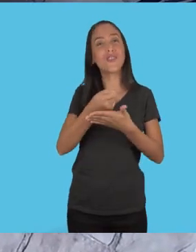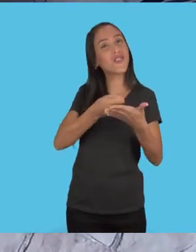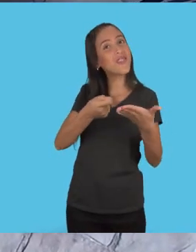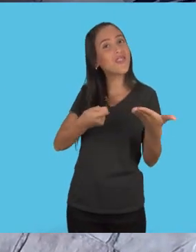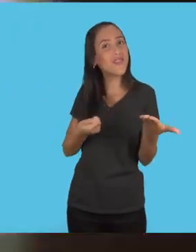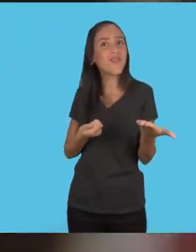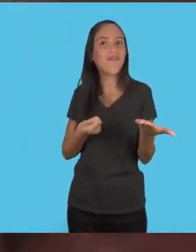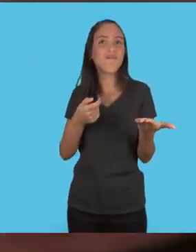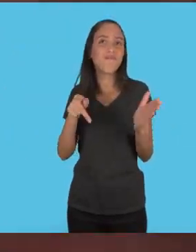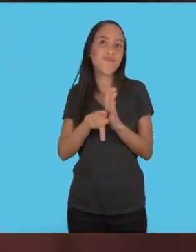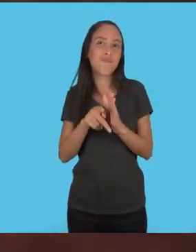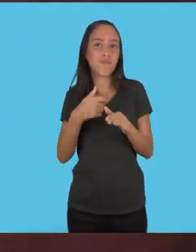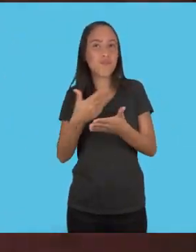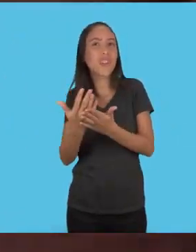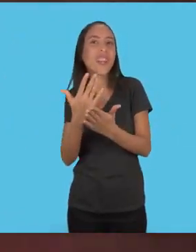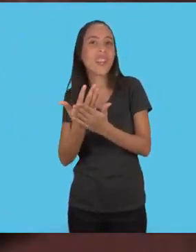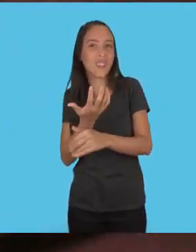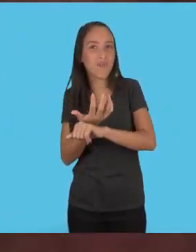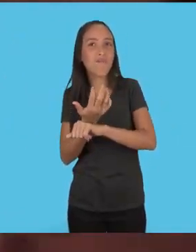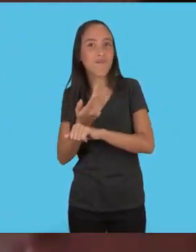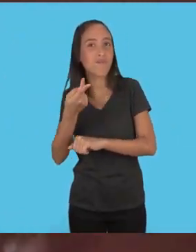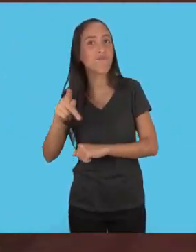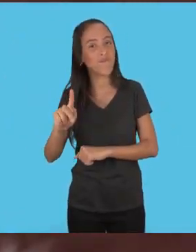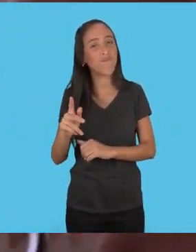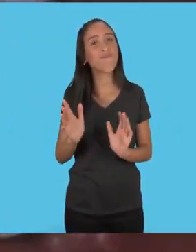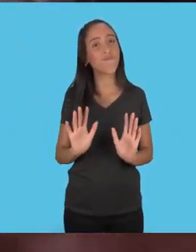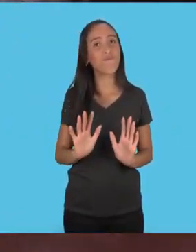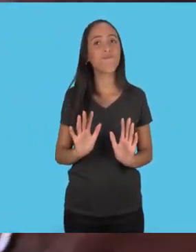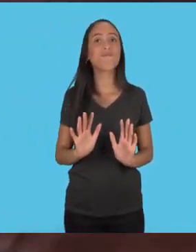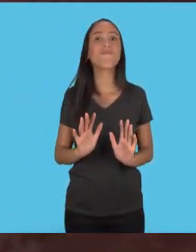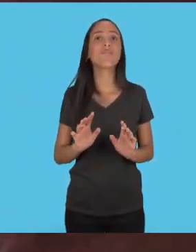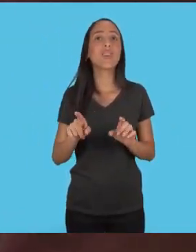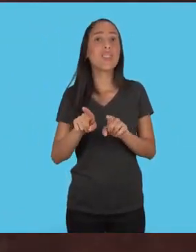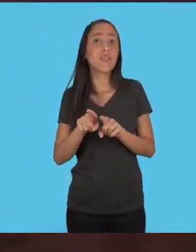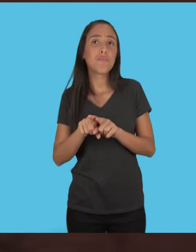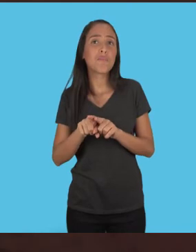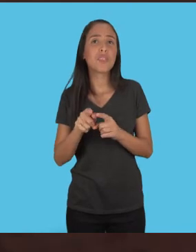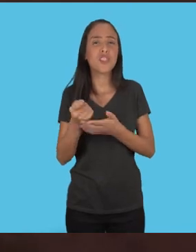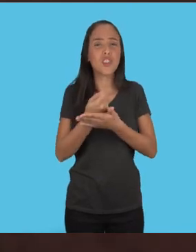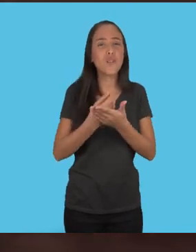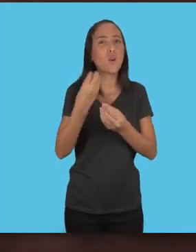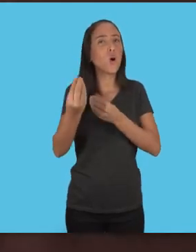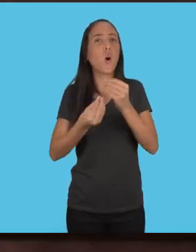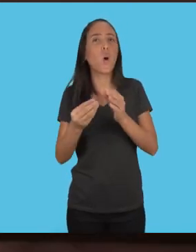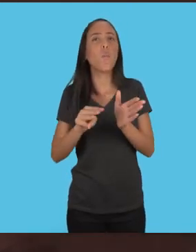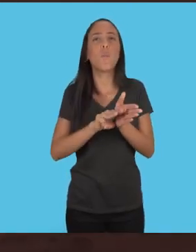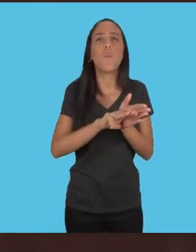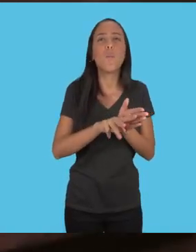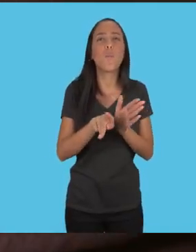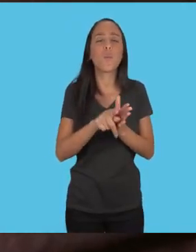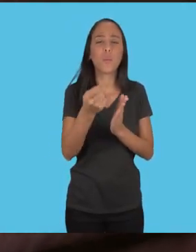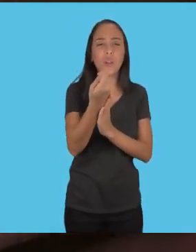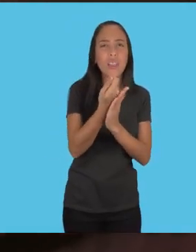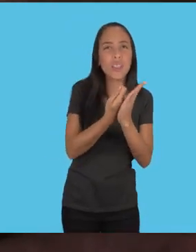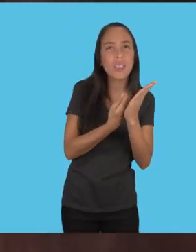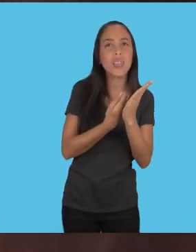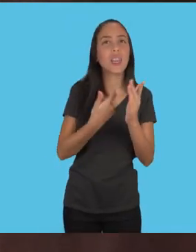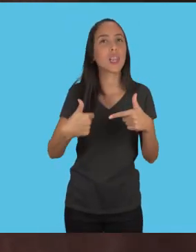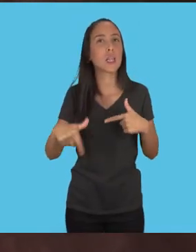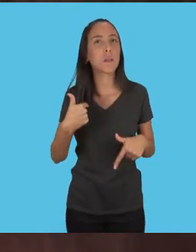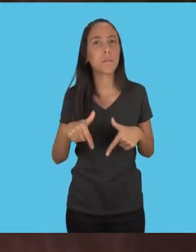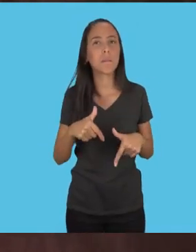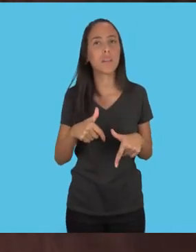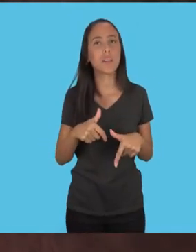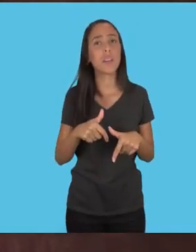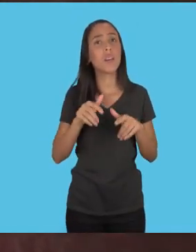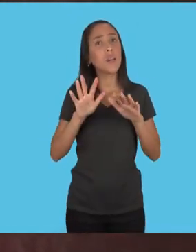é? Como redigindo as parasitologias, escrevendo sobre metodologia de redação de trabalhos.